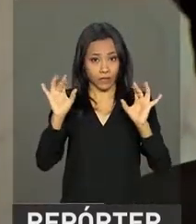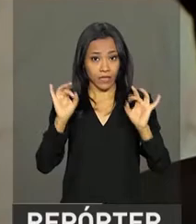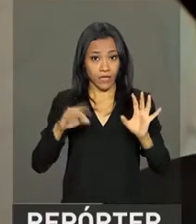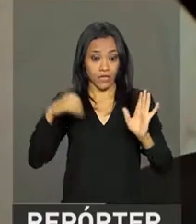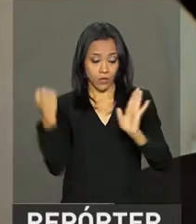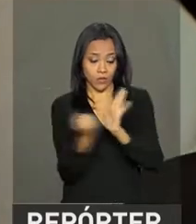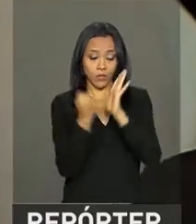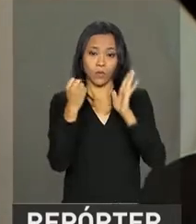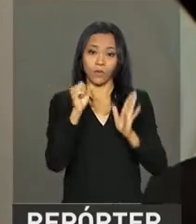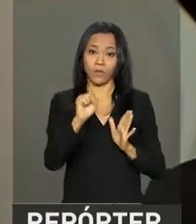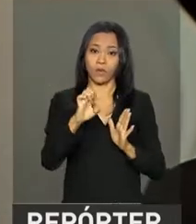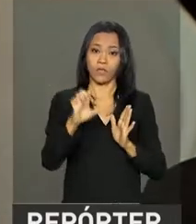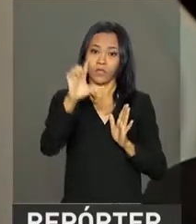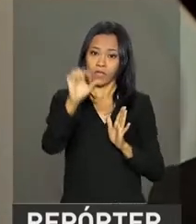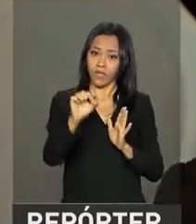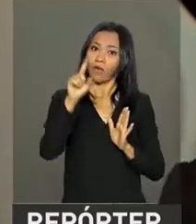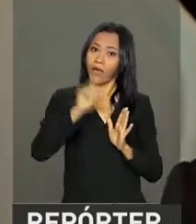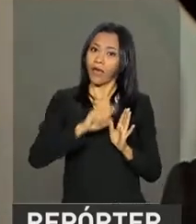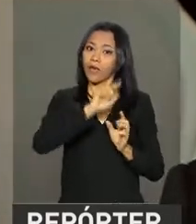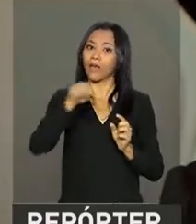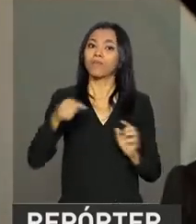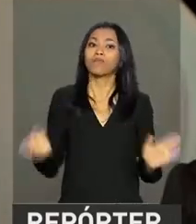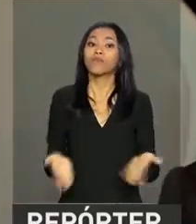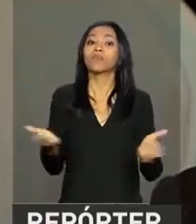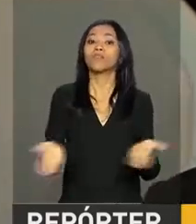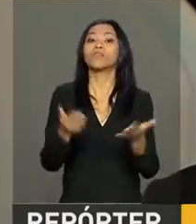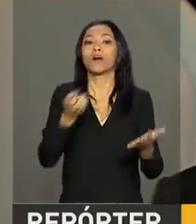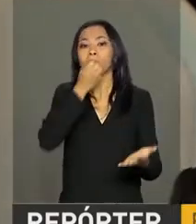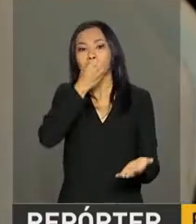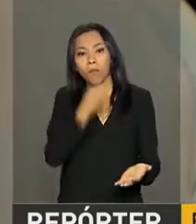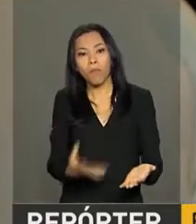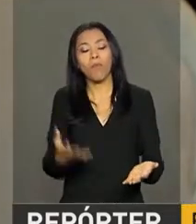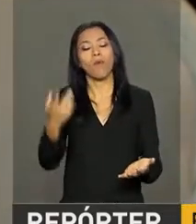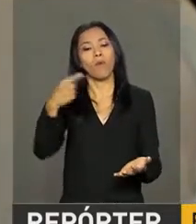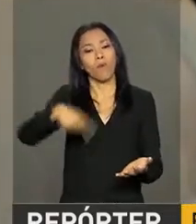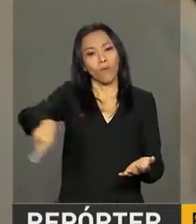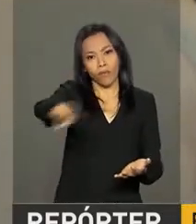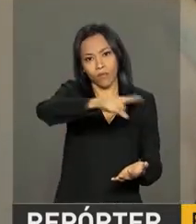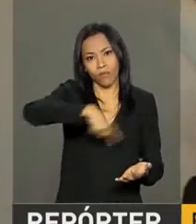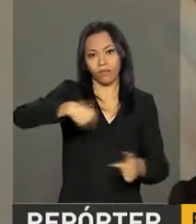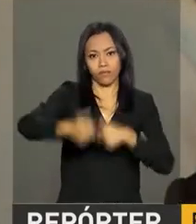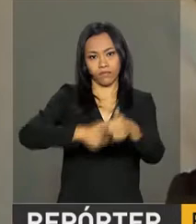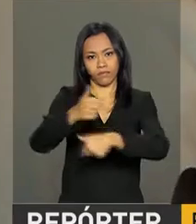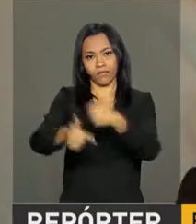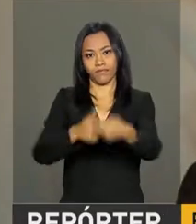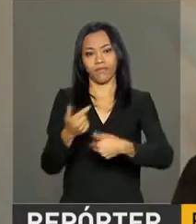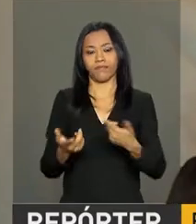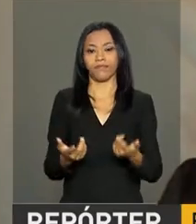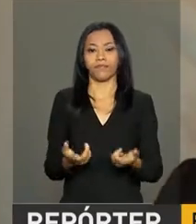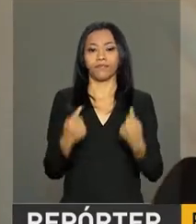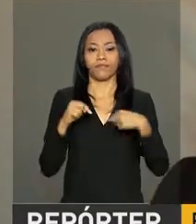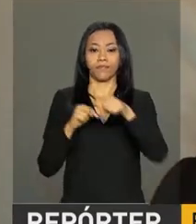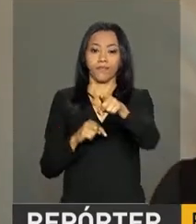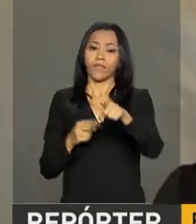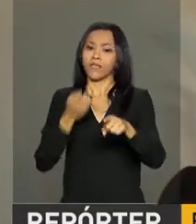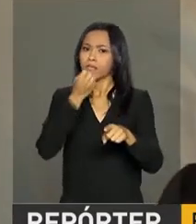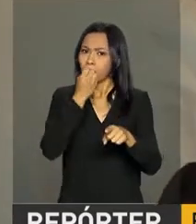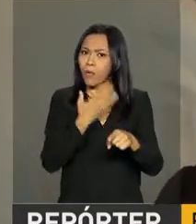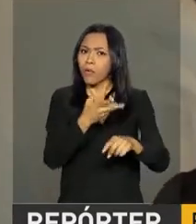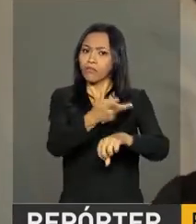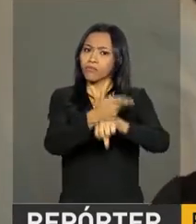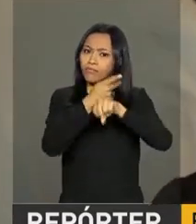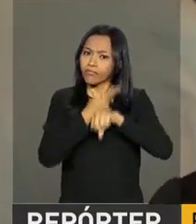uma maneira de estimular as boas práticas. O produtor brasileiro é uma referência pela sua capacidade, pela sua